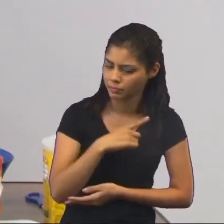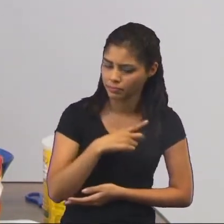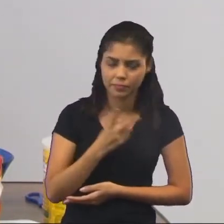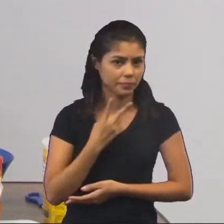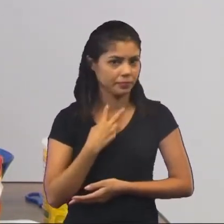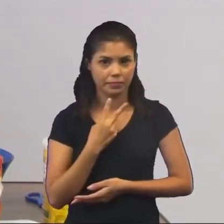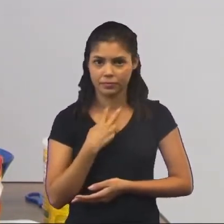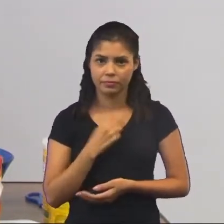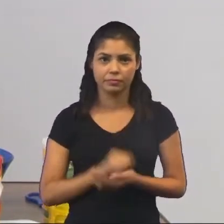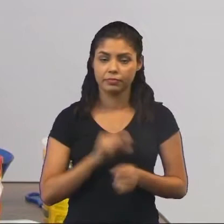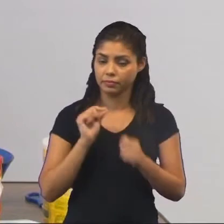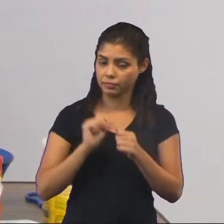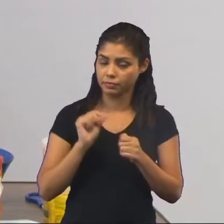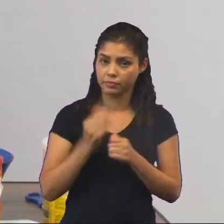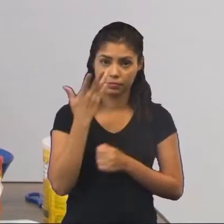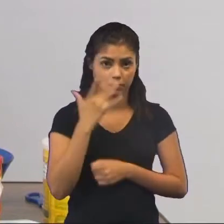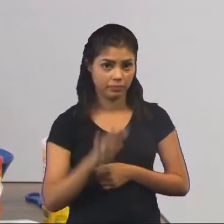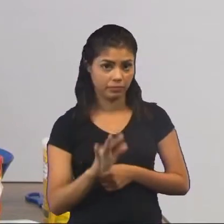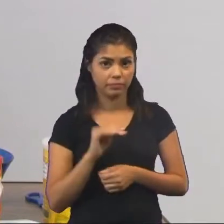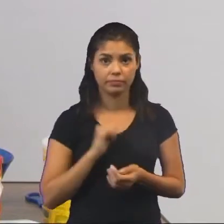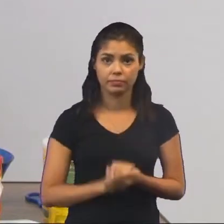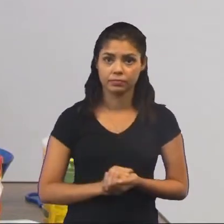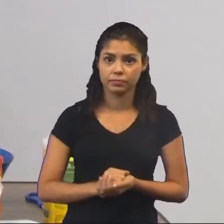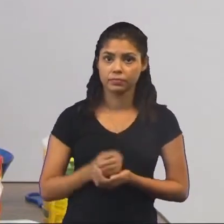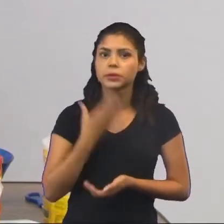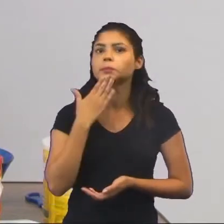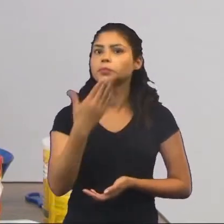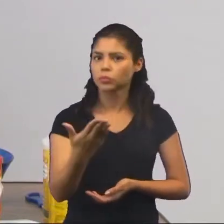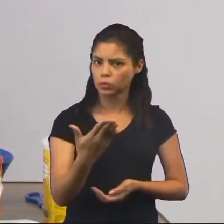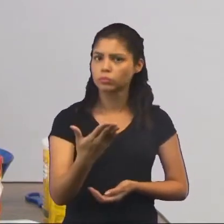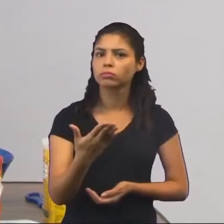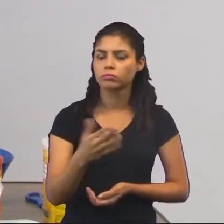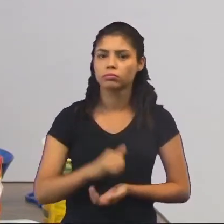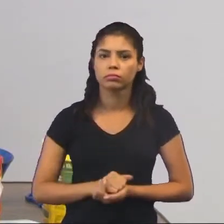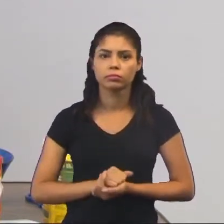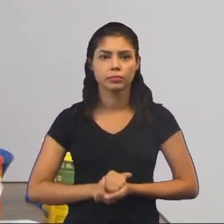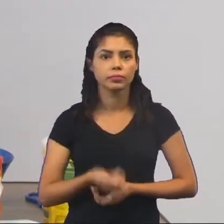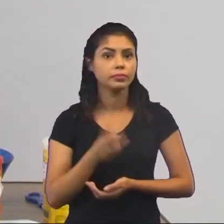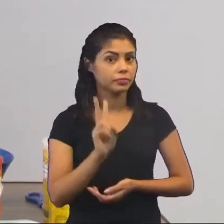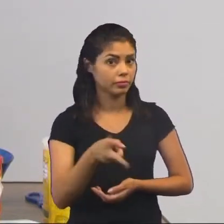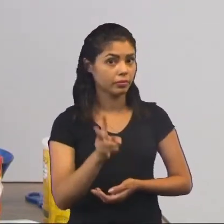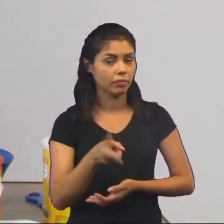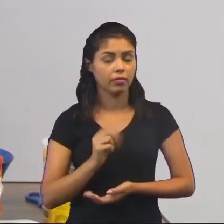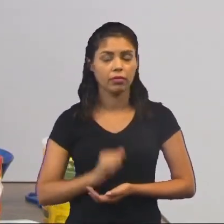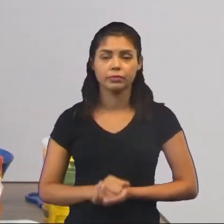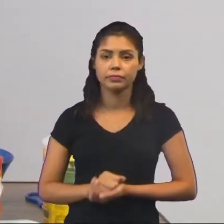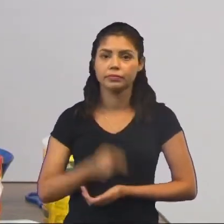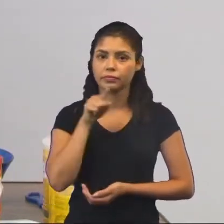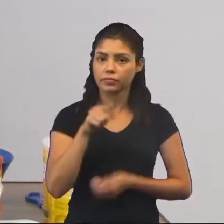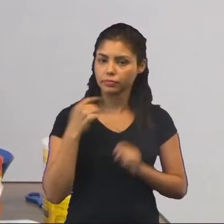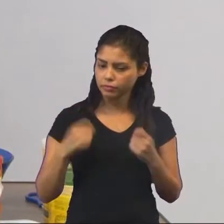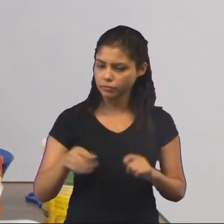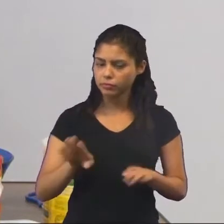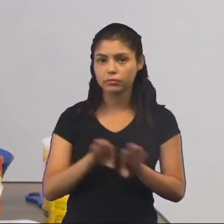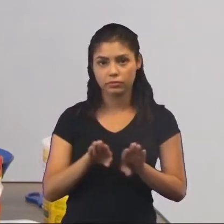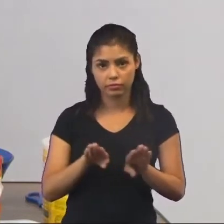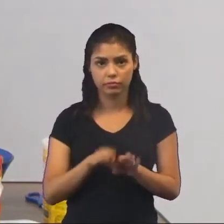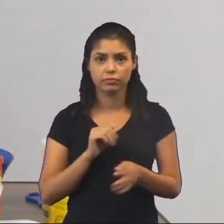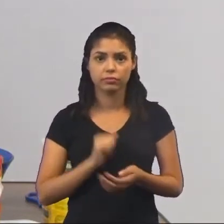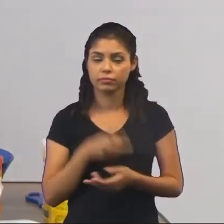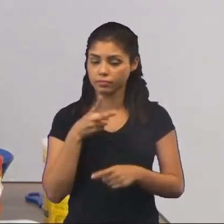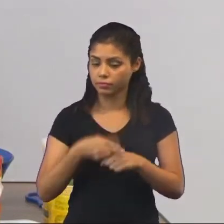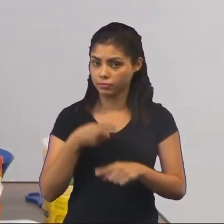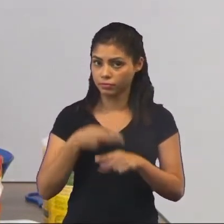podemos fazer, as crianças não podem fazer as coisas sem pedir autorização, não é mesmo? E vocês também precisam da ajuda